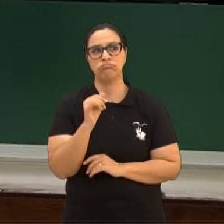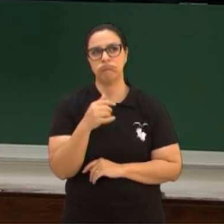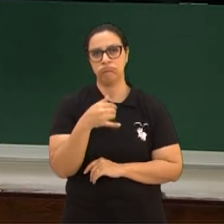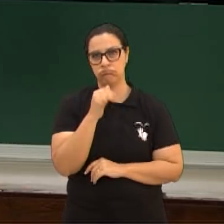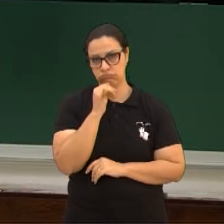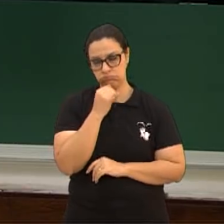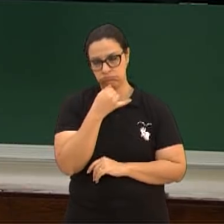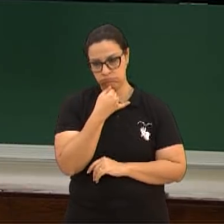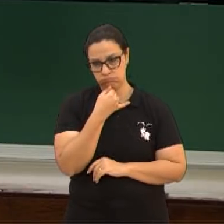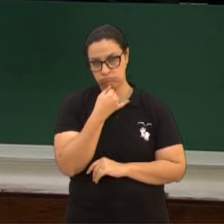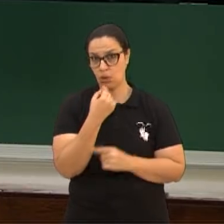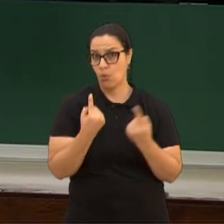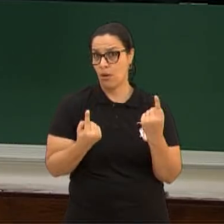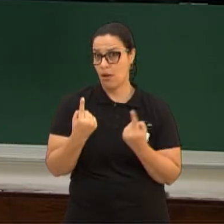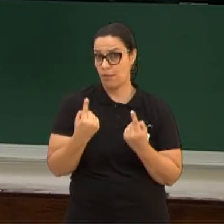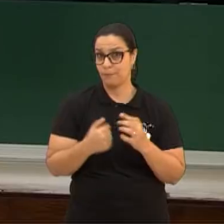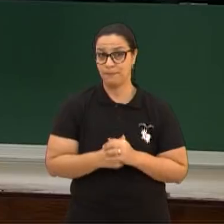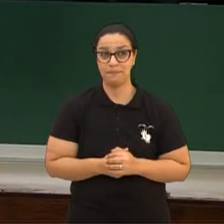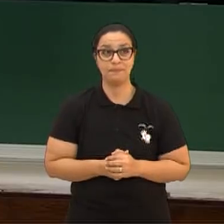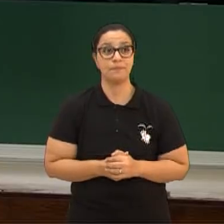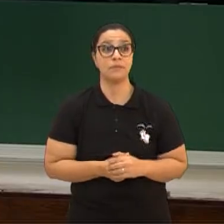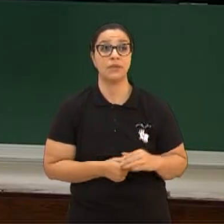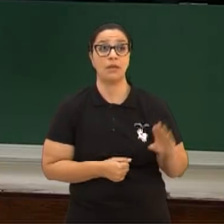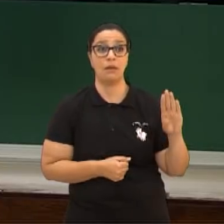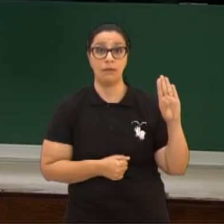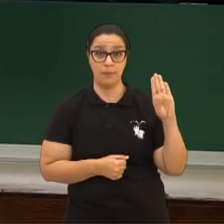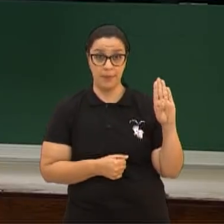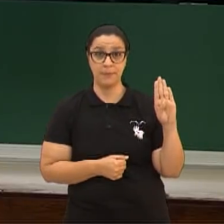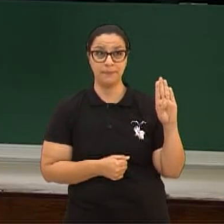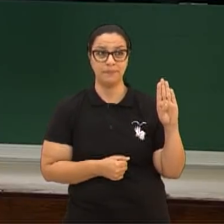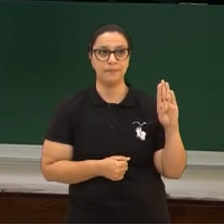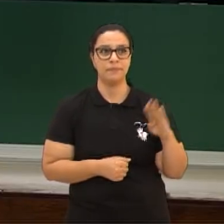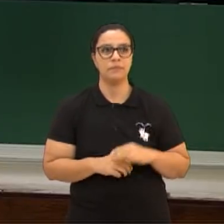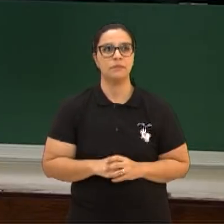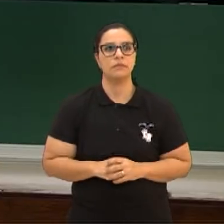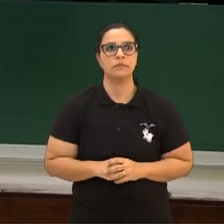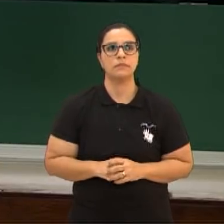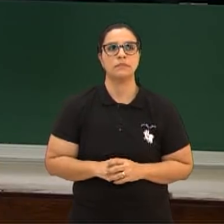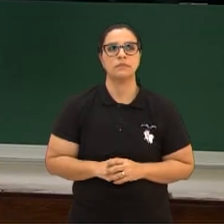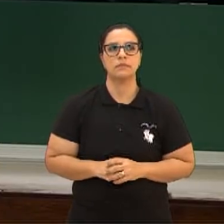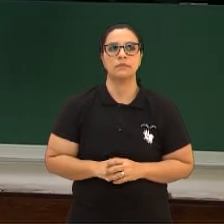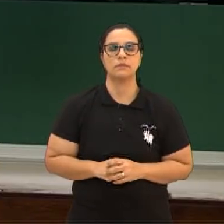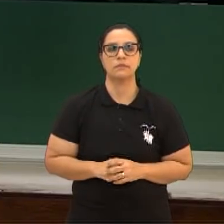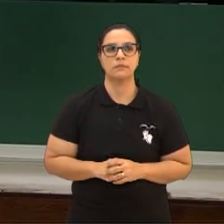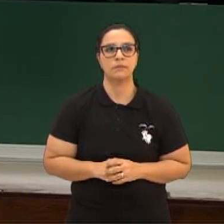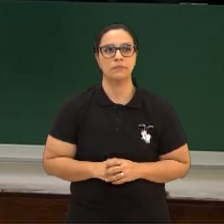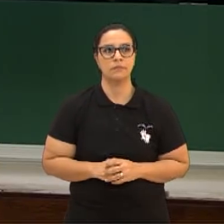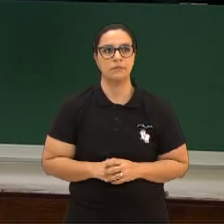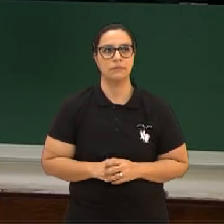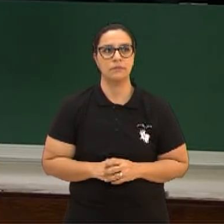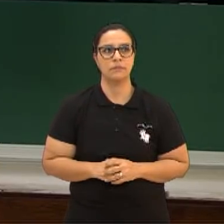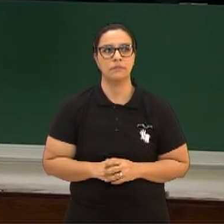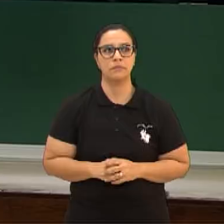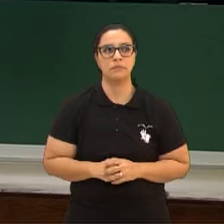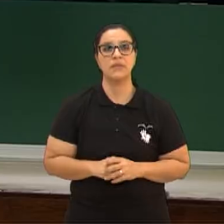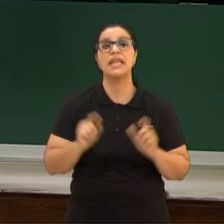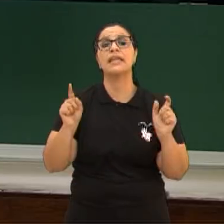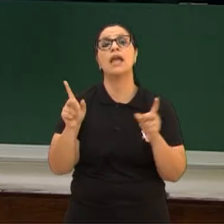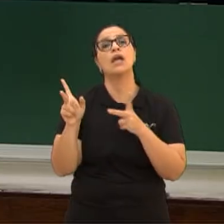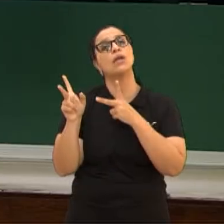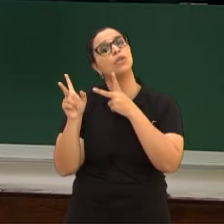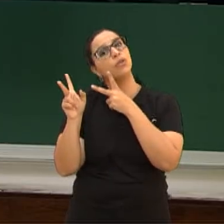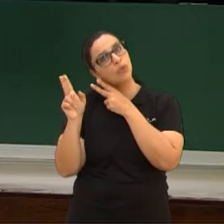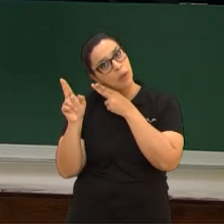sad? Triste? E aí? B. Who is taking a rest? Quem